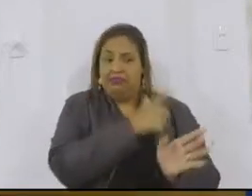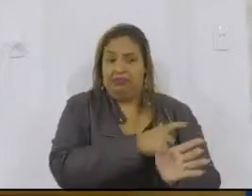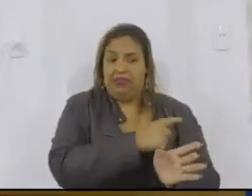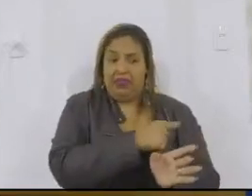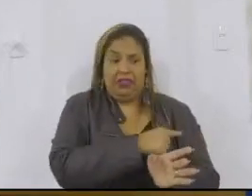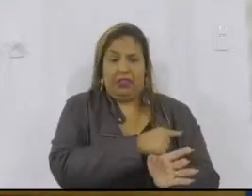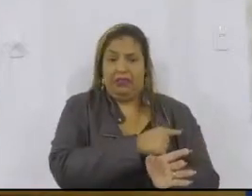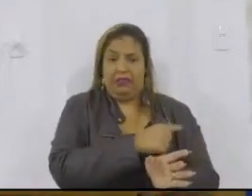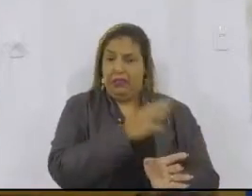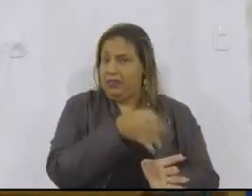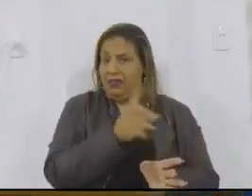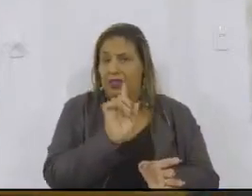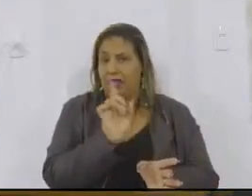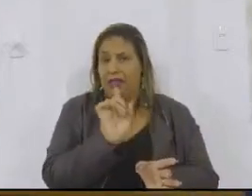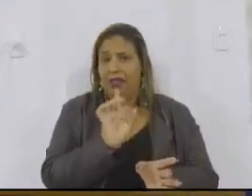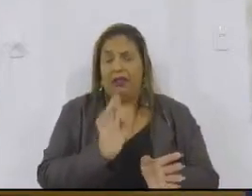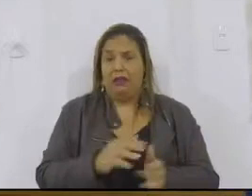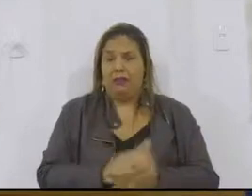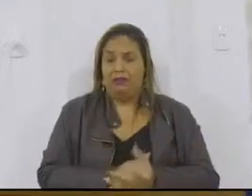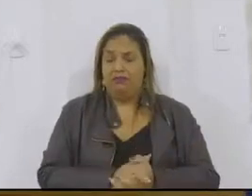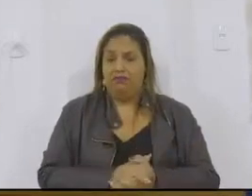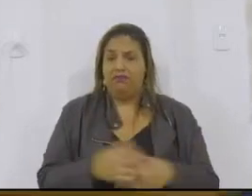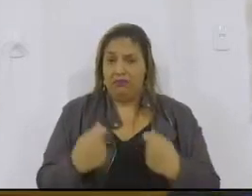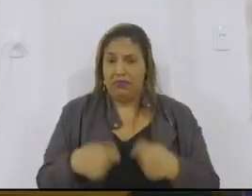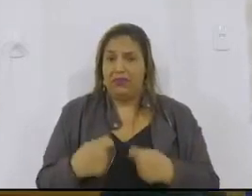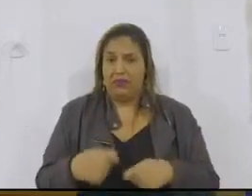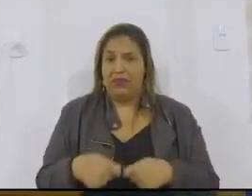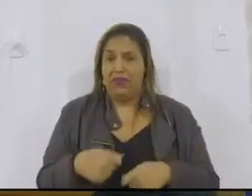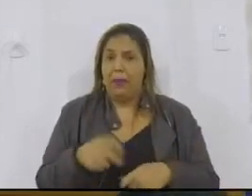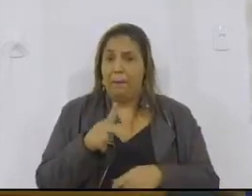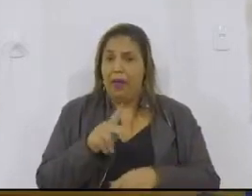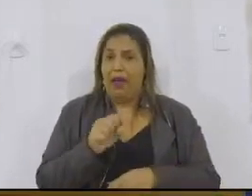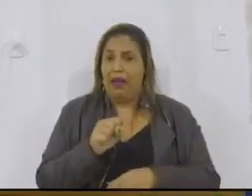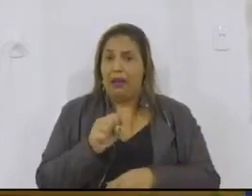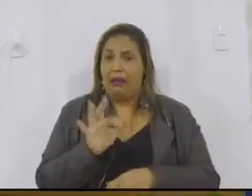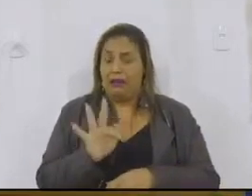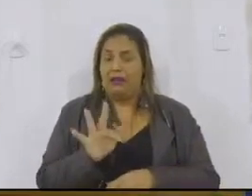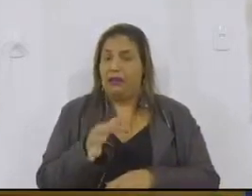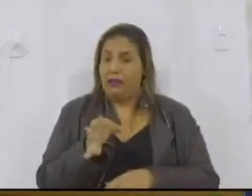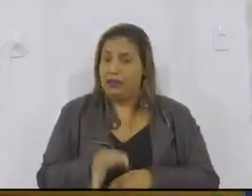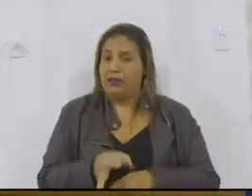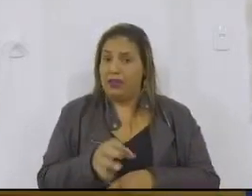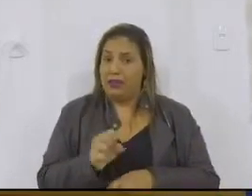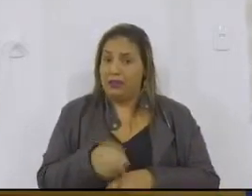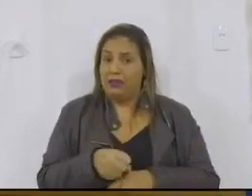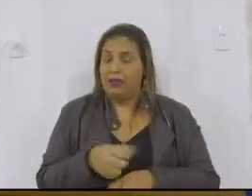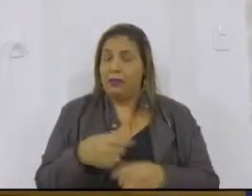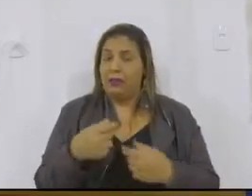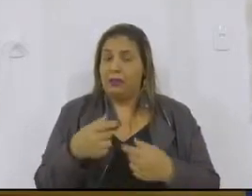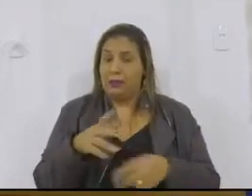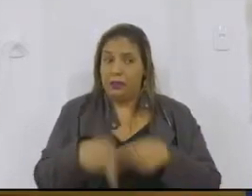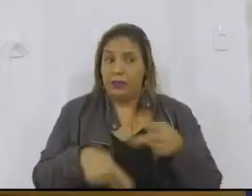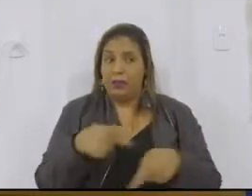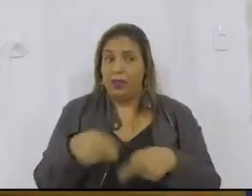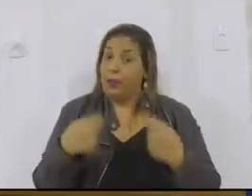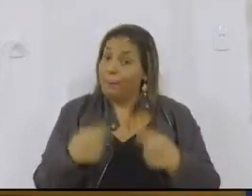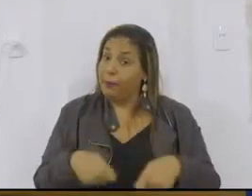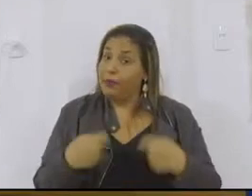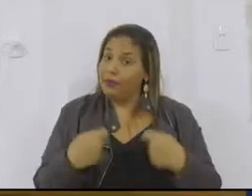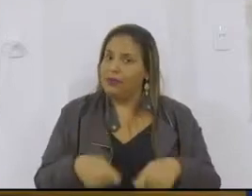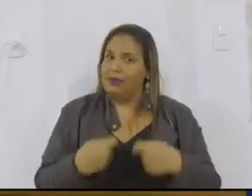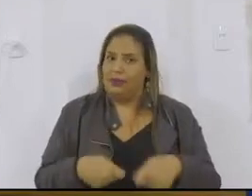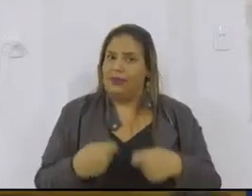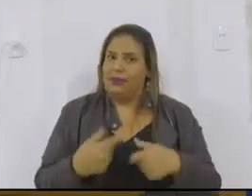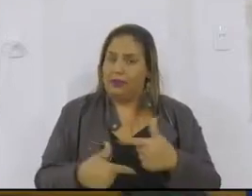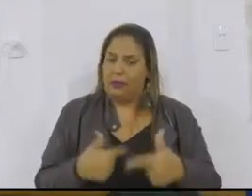para os profissionais que ali exercem sua função, quanto menos para a população que vai ali, né, que necessita desse serviço. E está uma obra tão